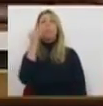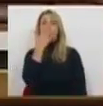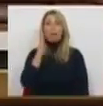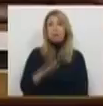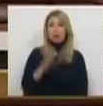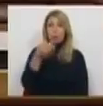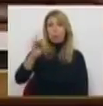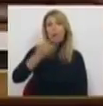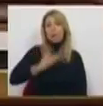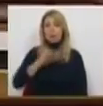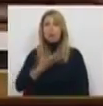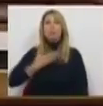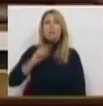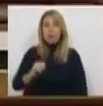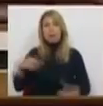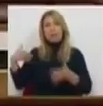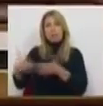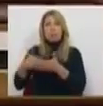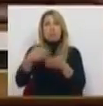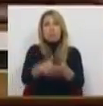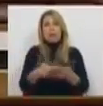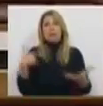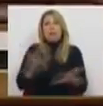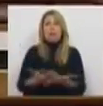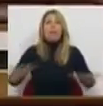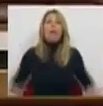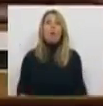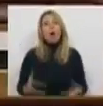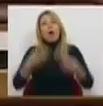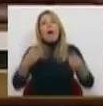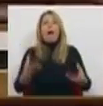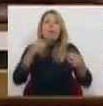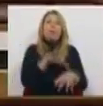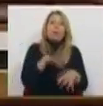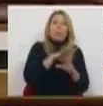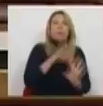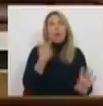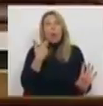se portou o CDS ao longo de todo este processo. Muitos casos, muitos casinhos,